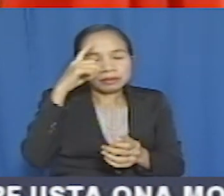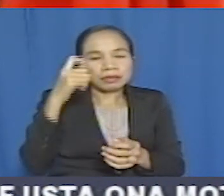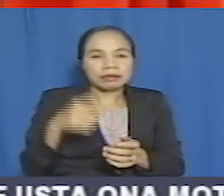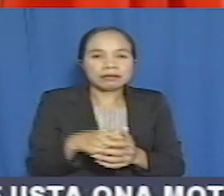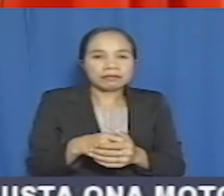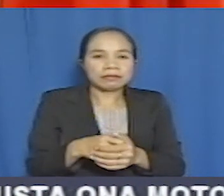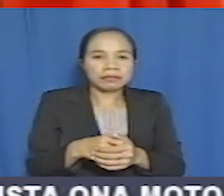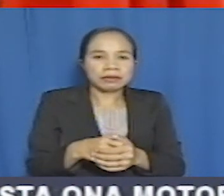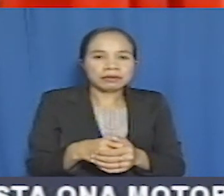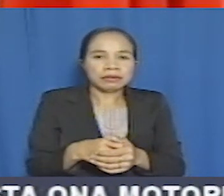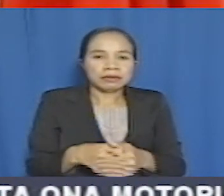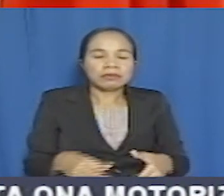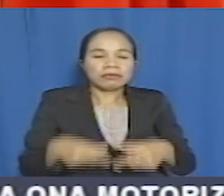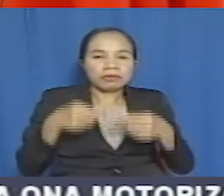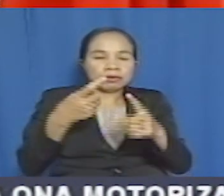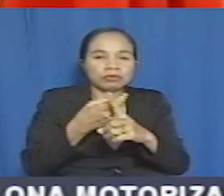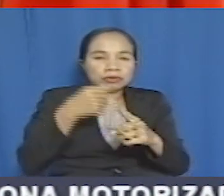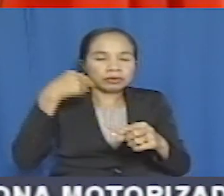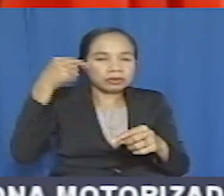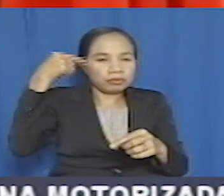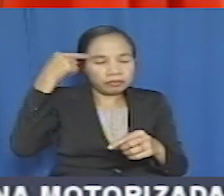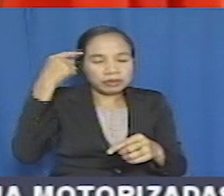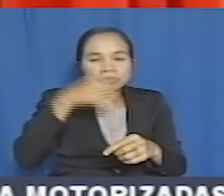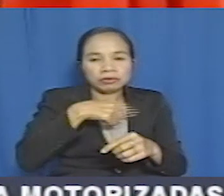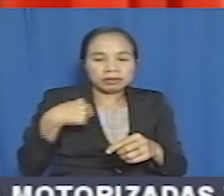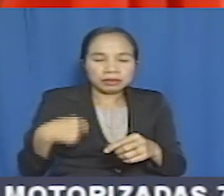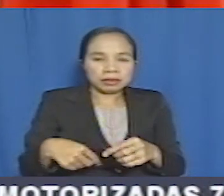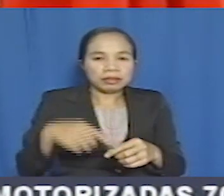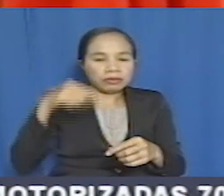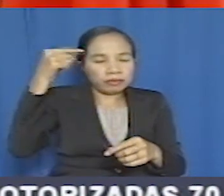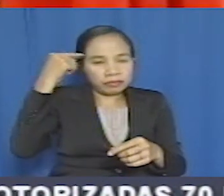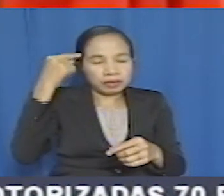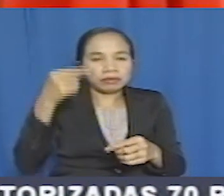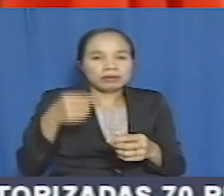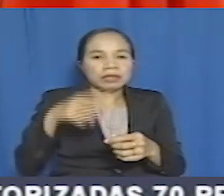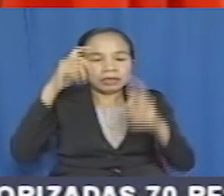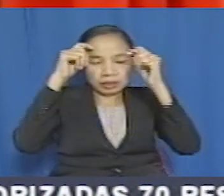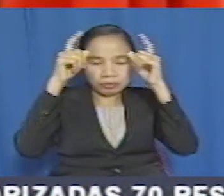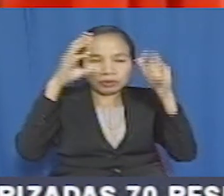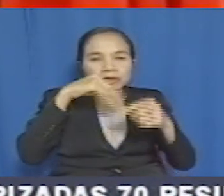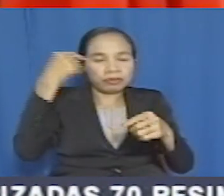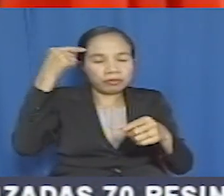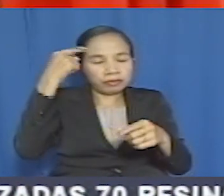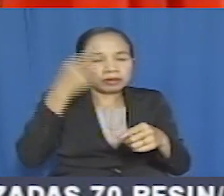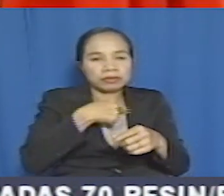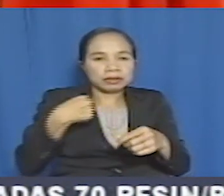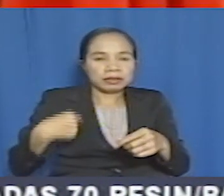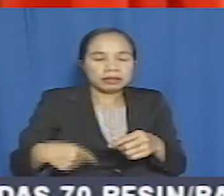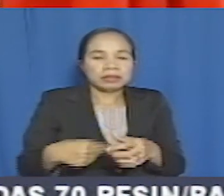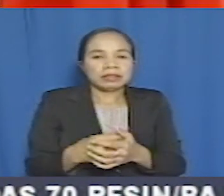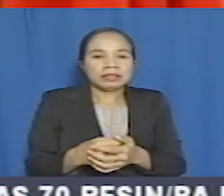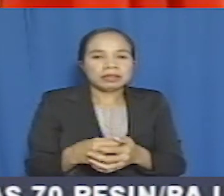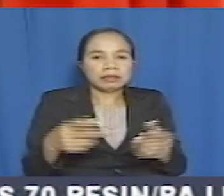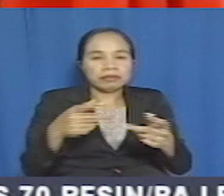nem oferta mais o governo China não vem aqui a cooperação entre governo Timor-Leste e governo China e a área